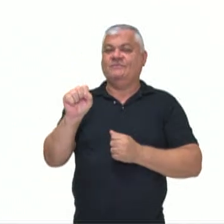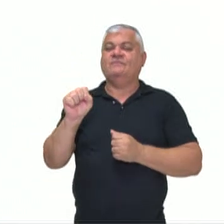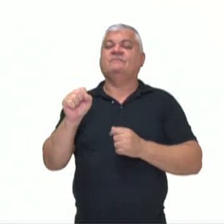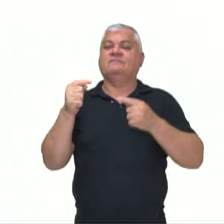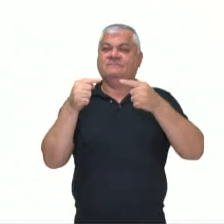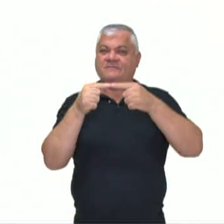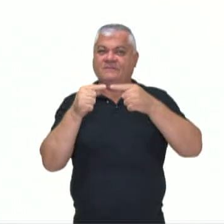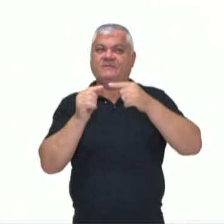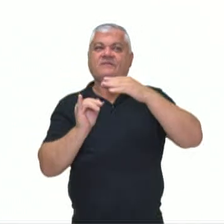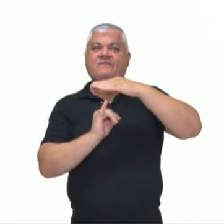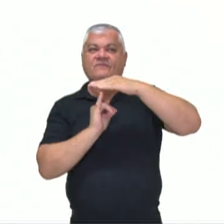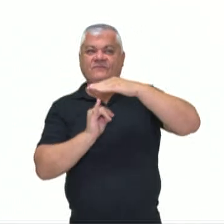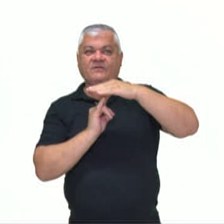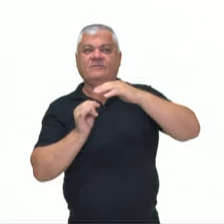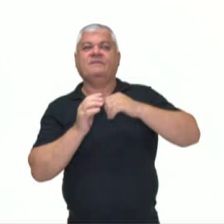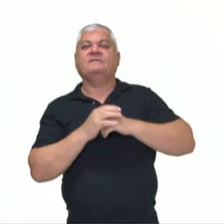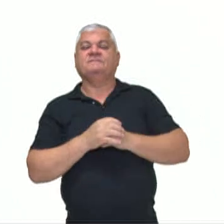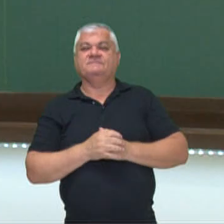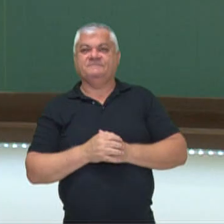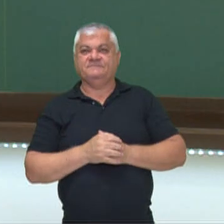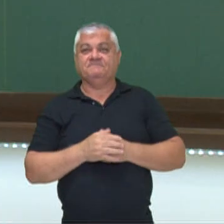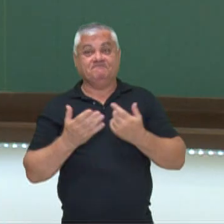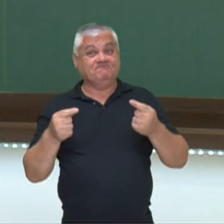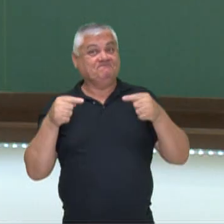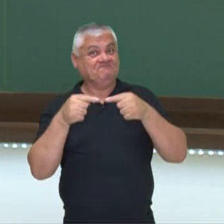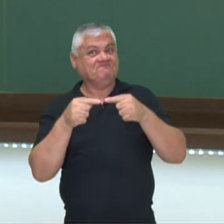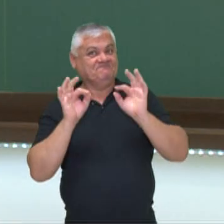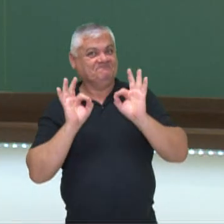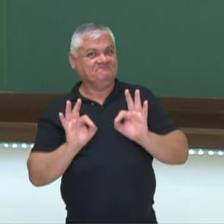temos o dejes, temos o te e o tus aqui se